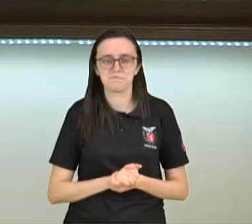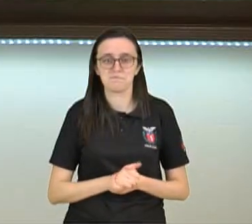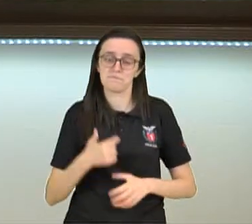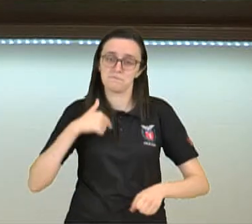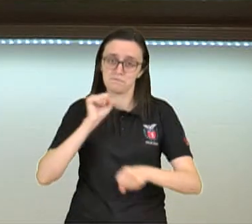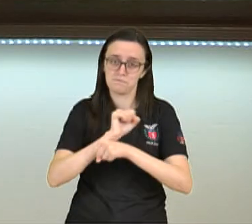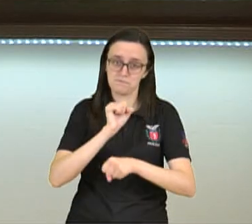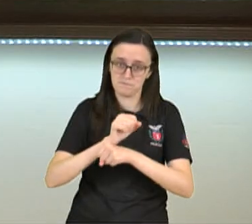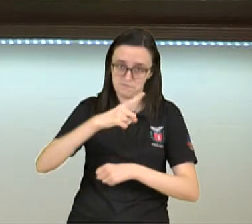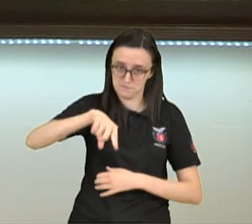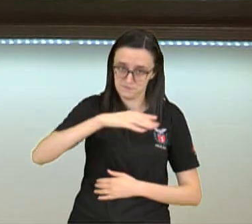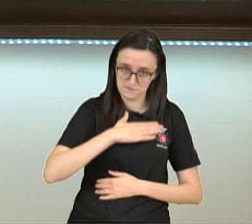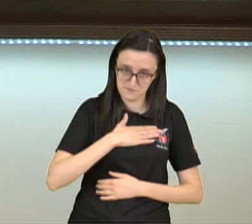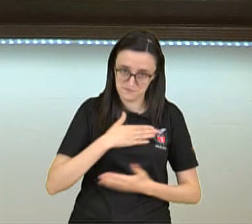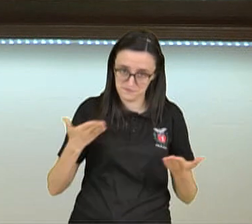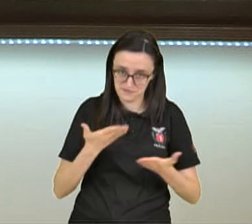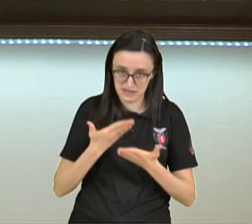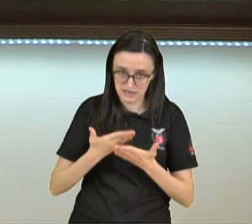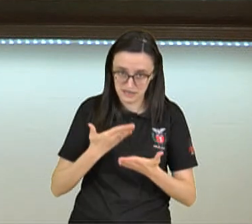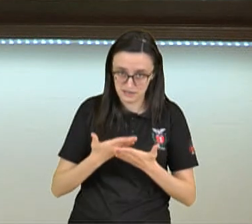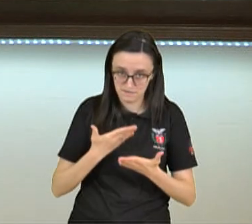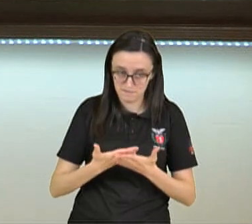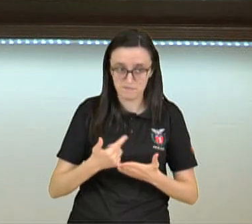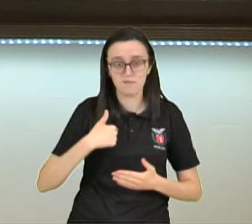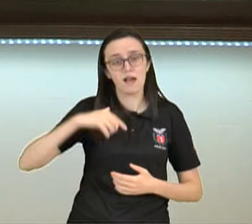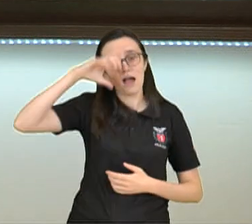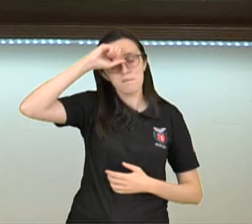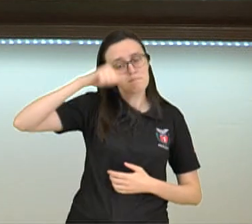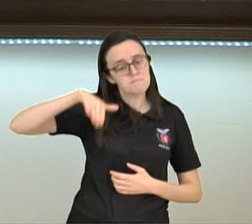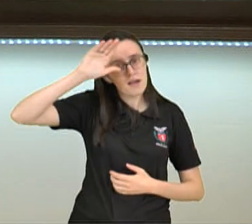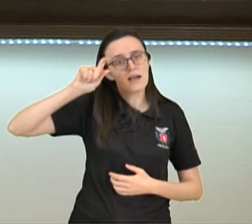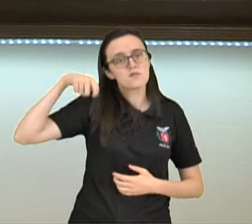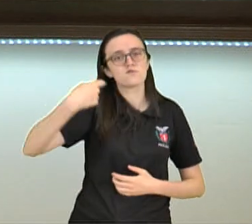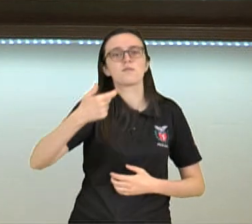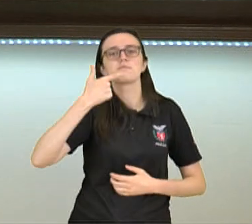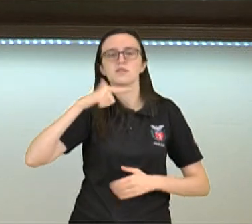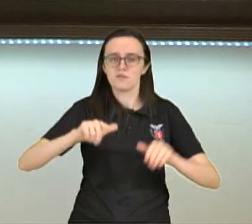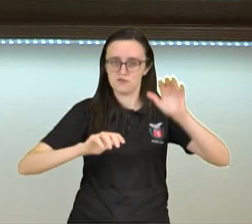Eu espero que vocês tenham gostado da aula de hoje, aprendido um pouco mais sobre a